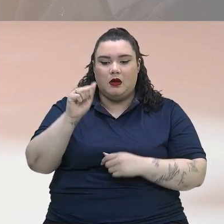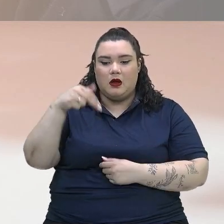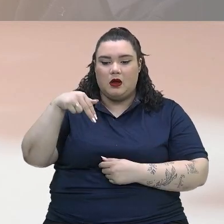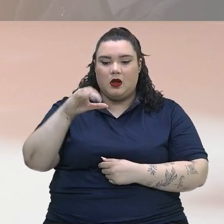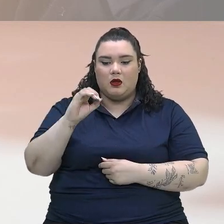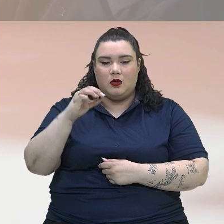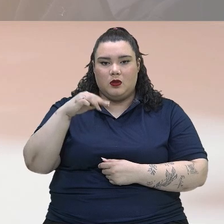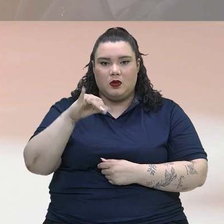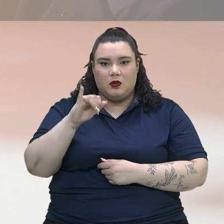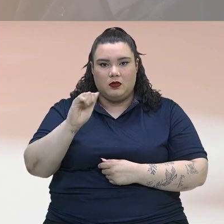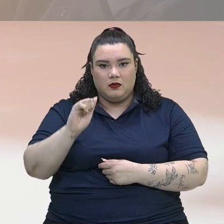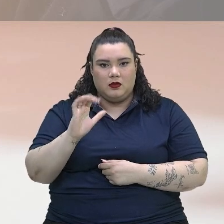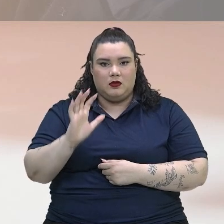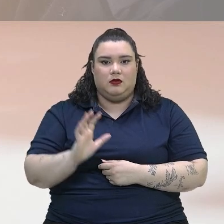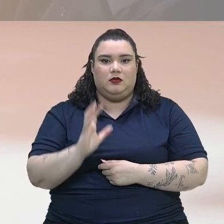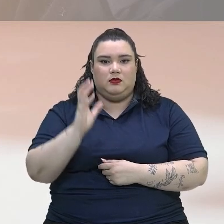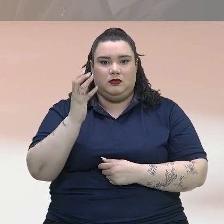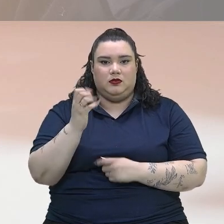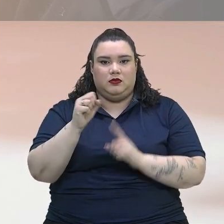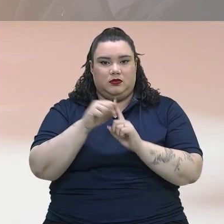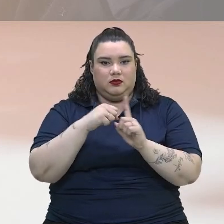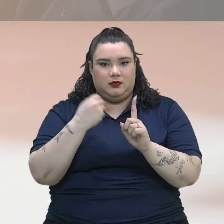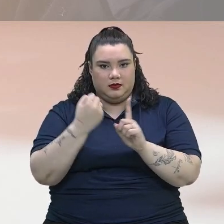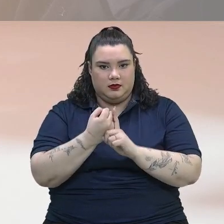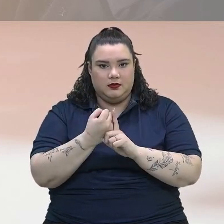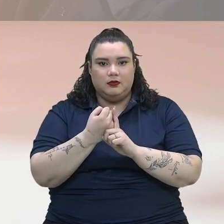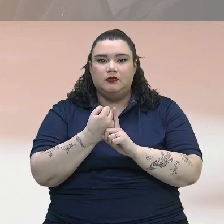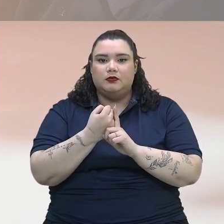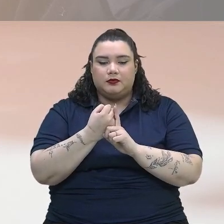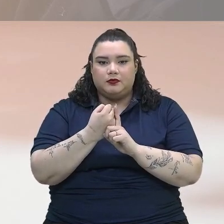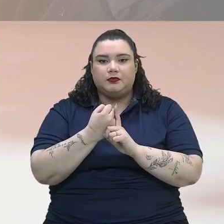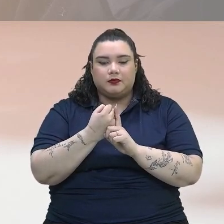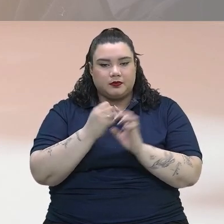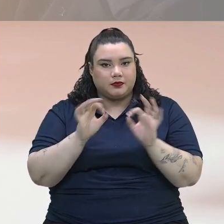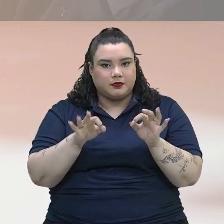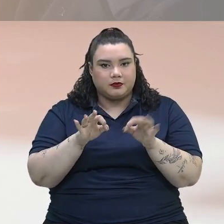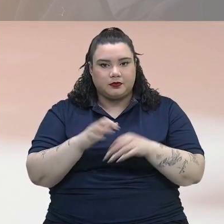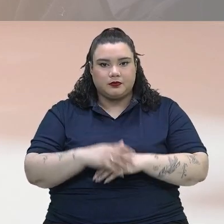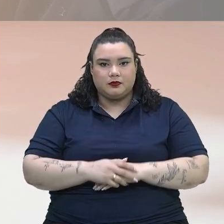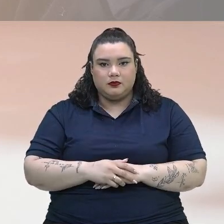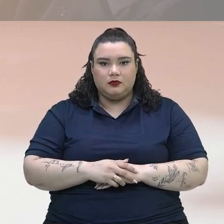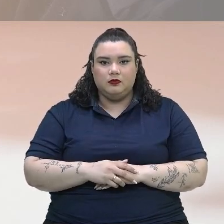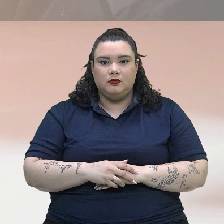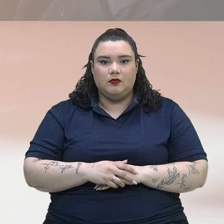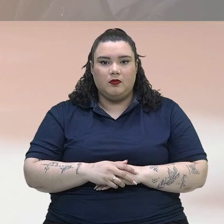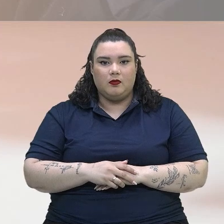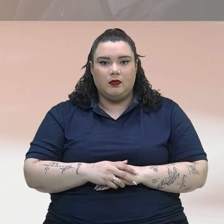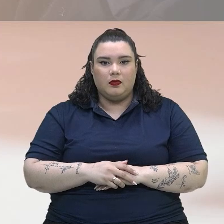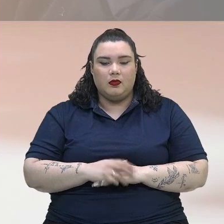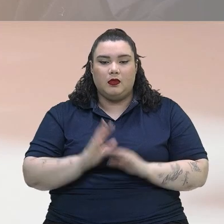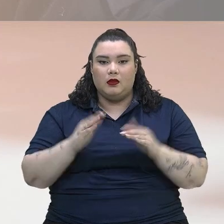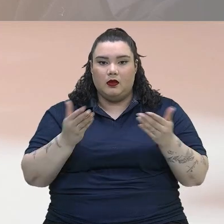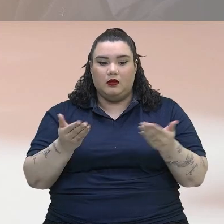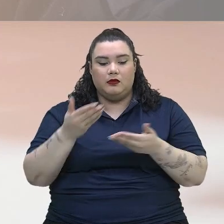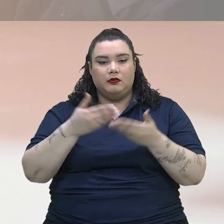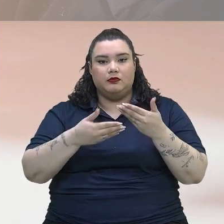acontecer mais de forma efetiva nas sociedades orgânicas, certo? Muito bem. E aí nós vamos